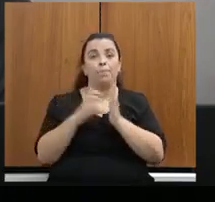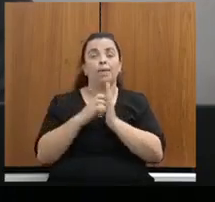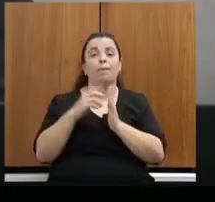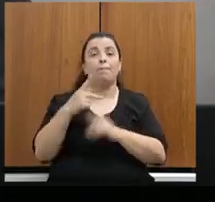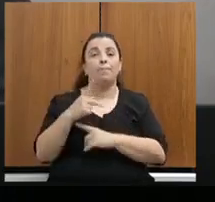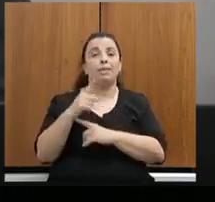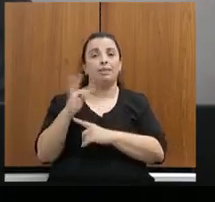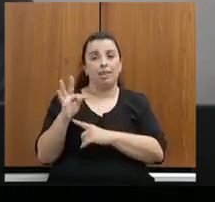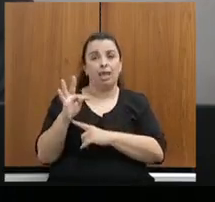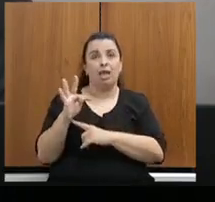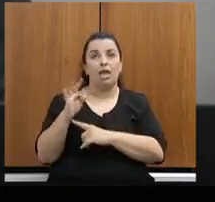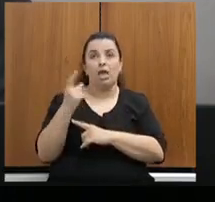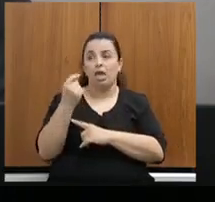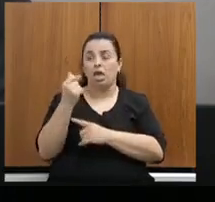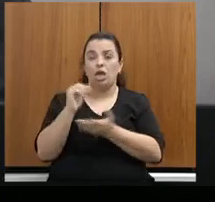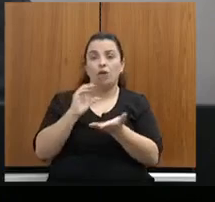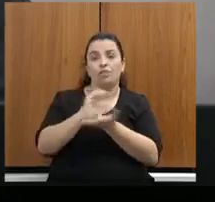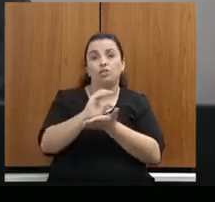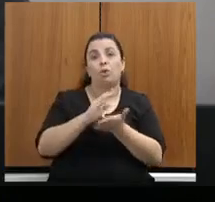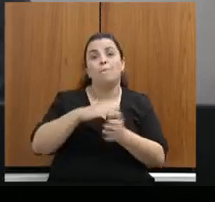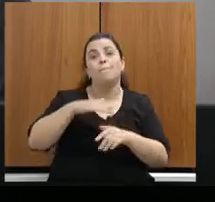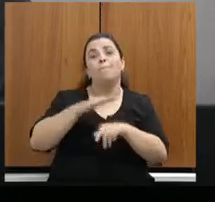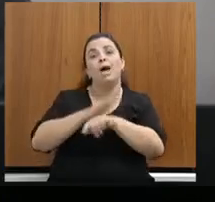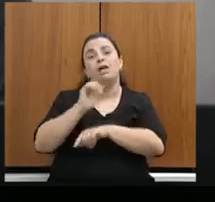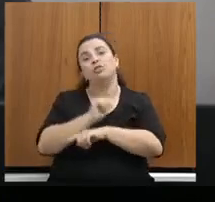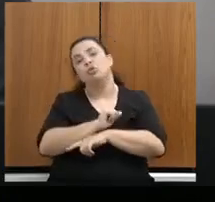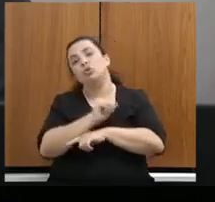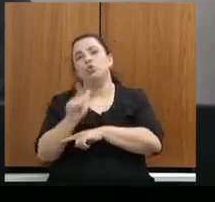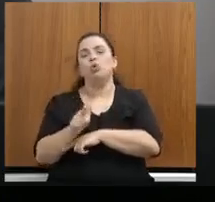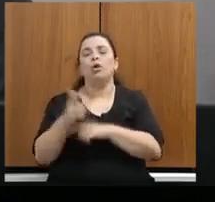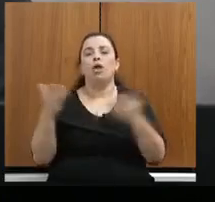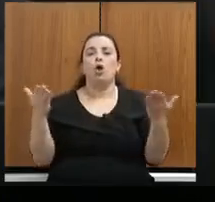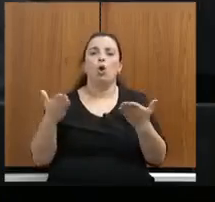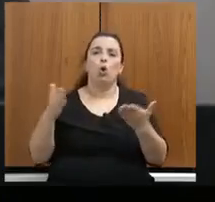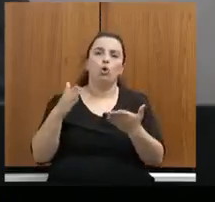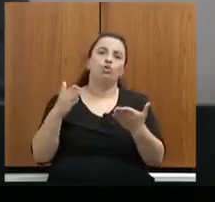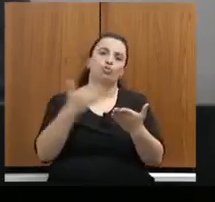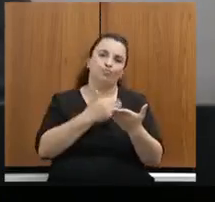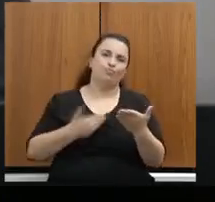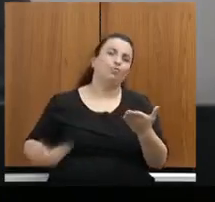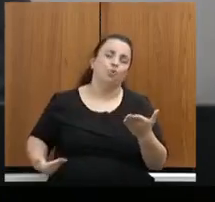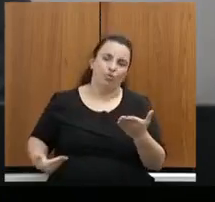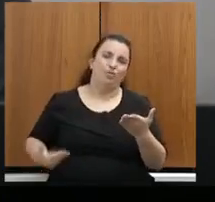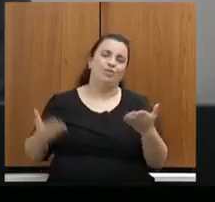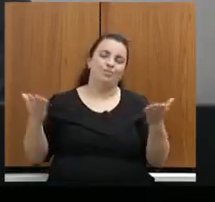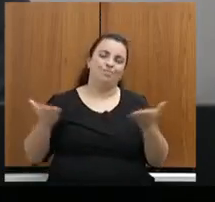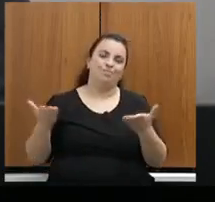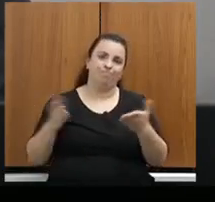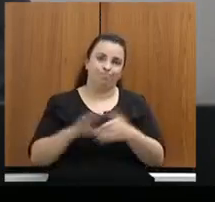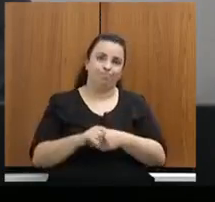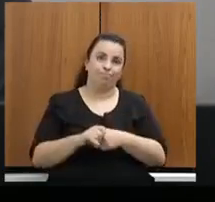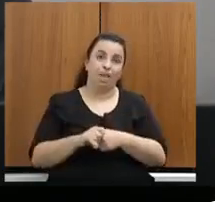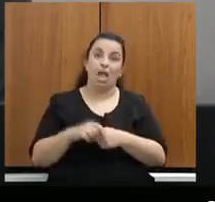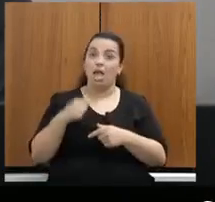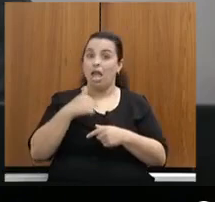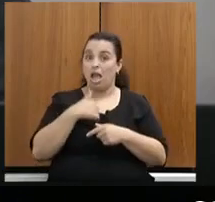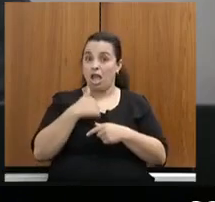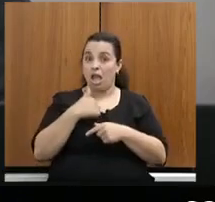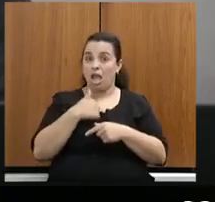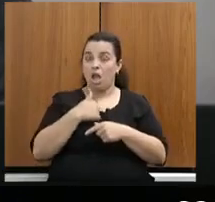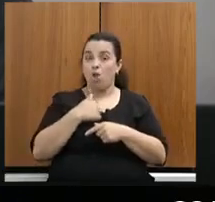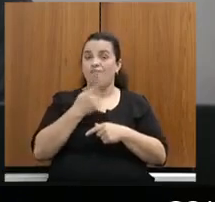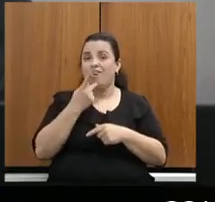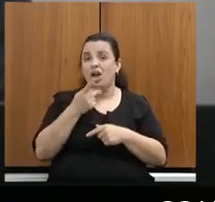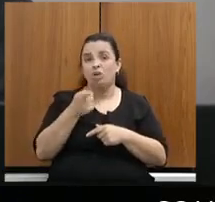mais do que o atual governo eu falo isso com enorme tristeza porque eu fui Implacável Implacável